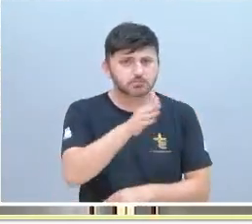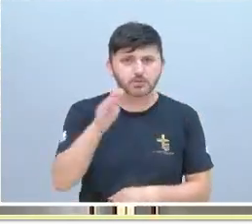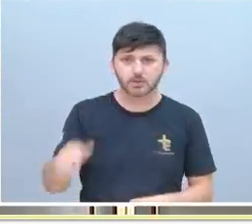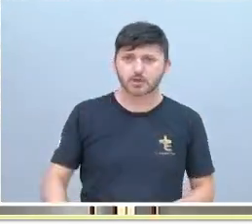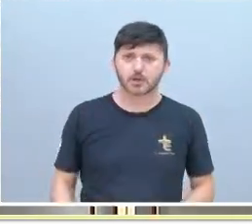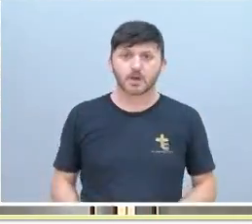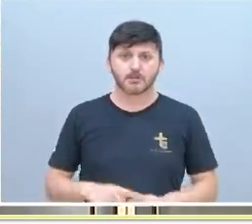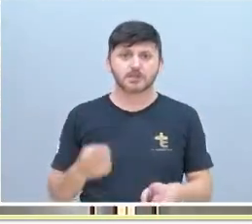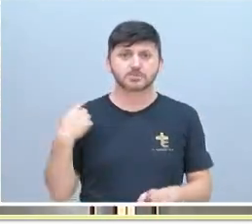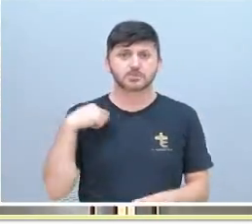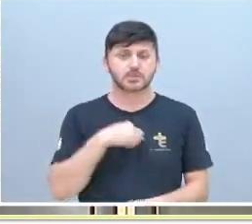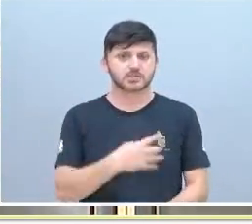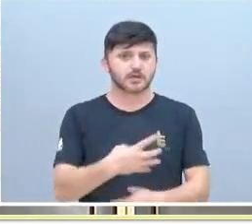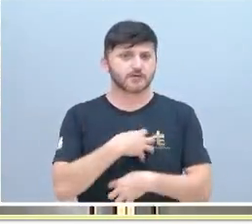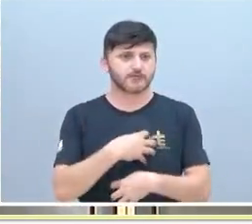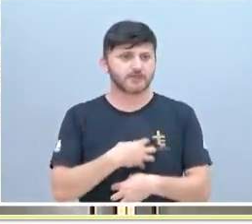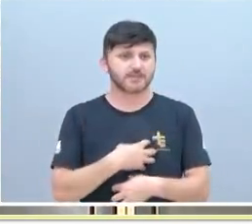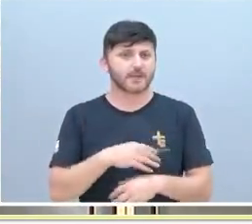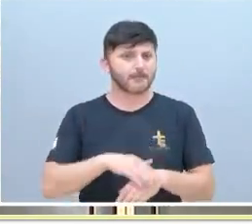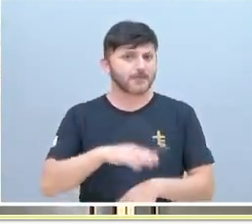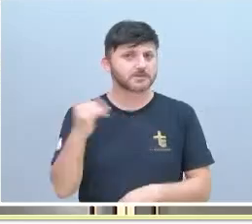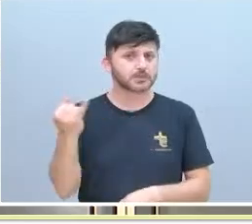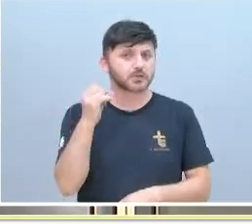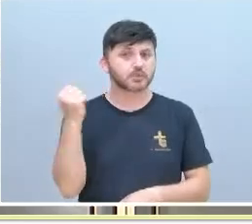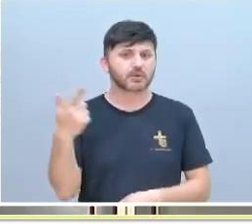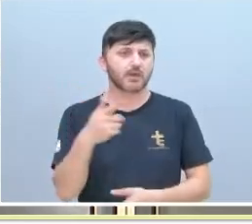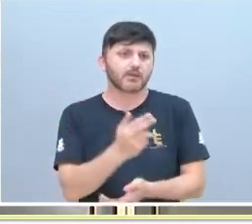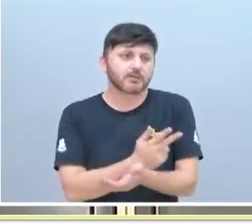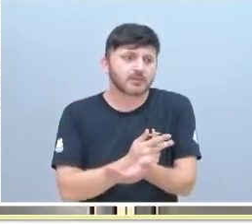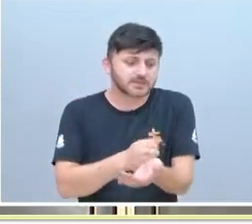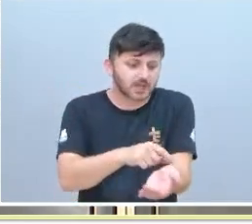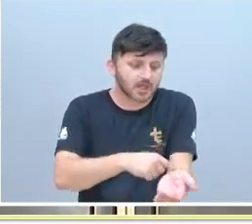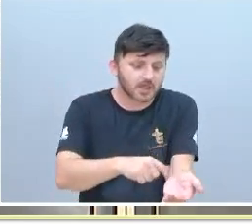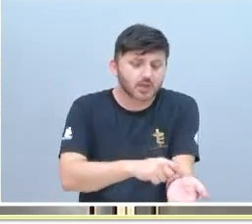no pulso, o que somos e acreditamos,